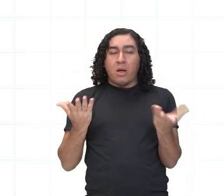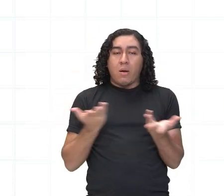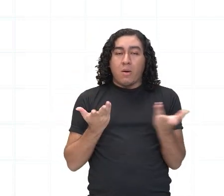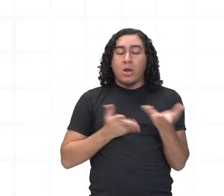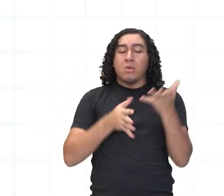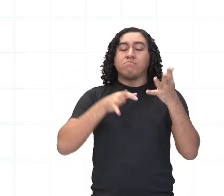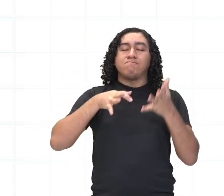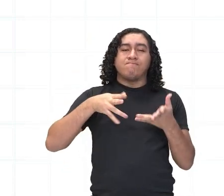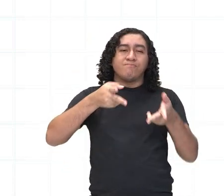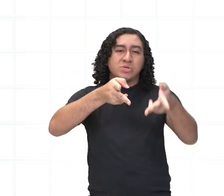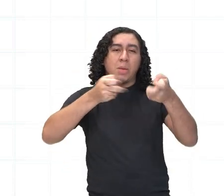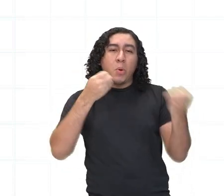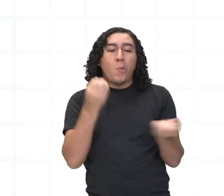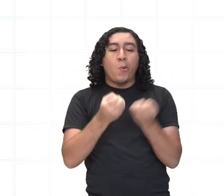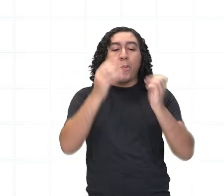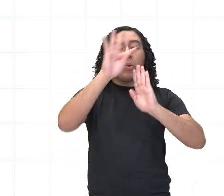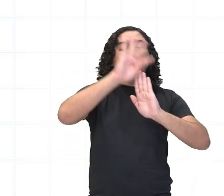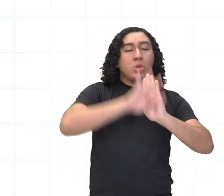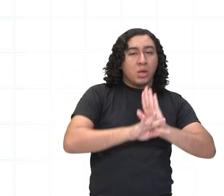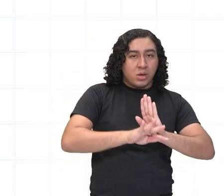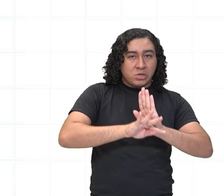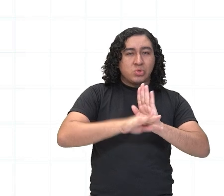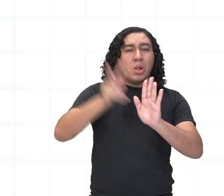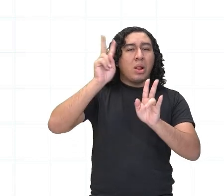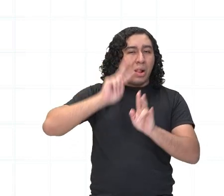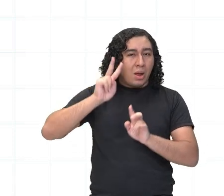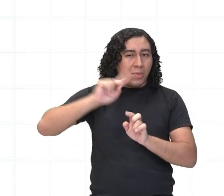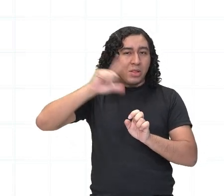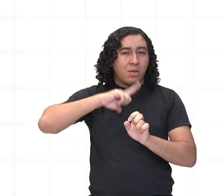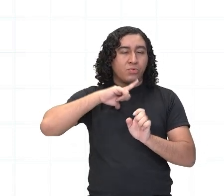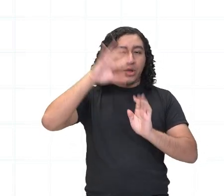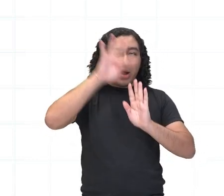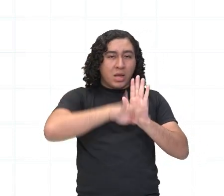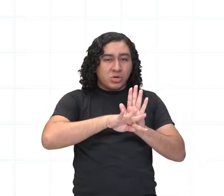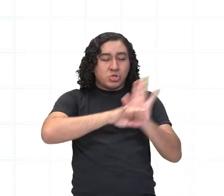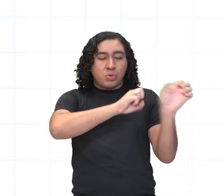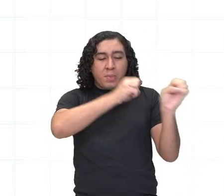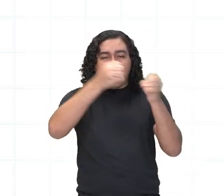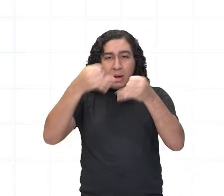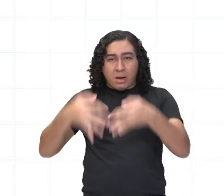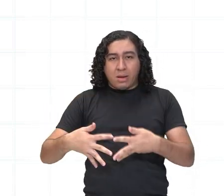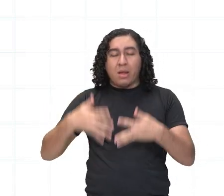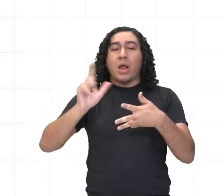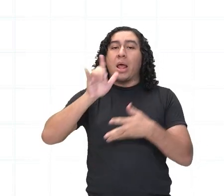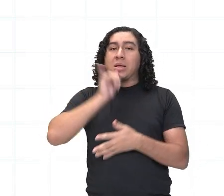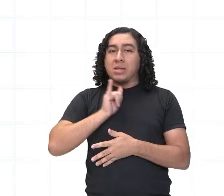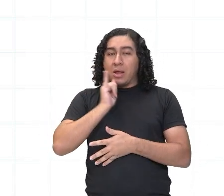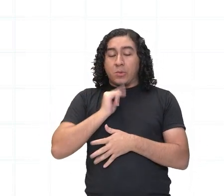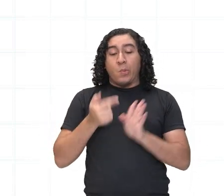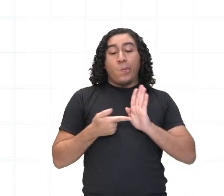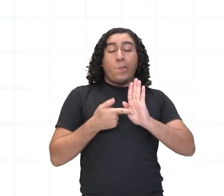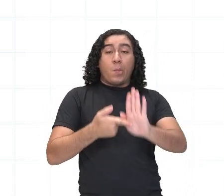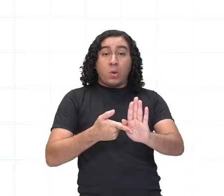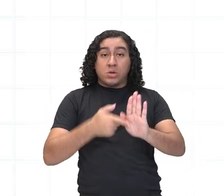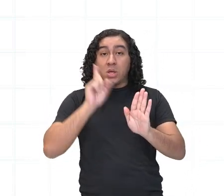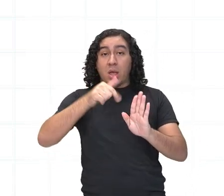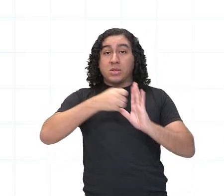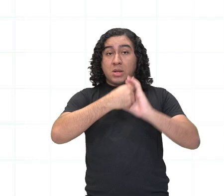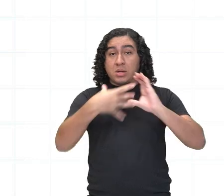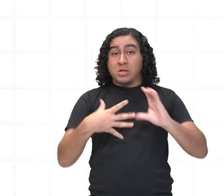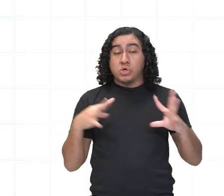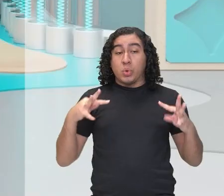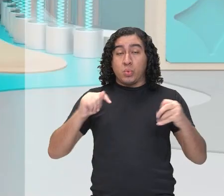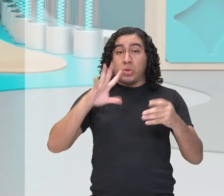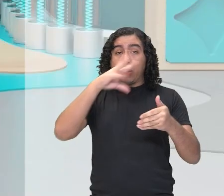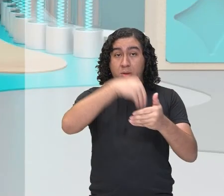então como esse nosso texto de exemplo, A Infância Não Pode Esperar, apresenta estes elementos.